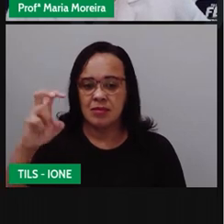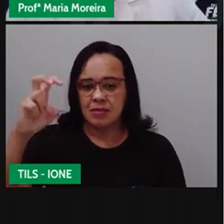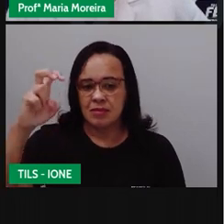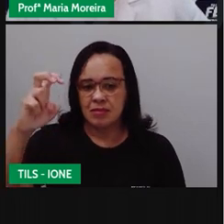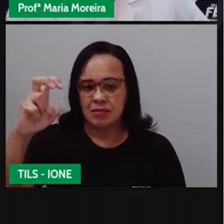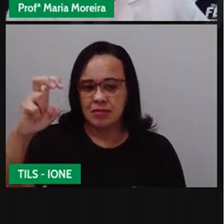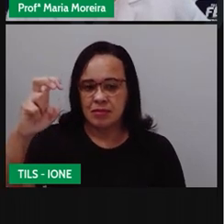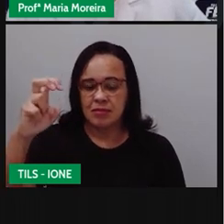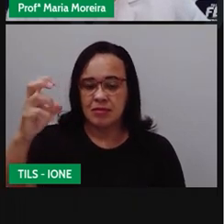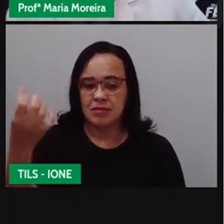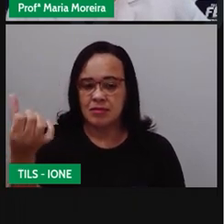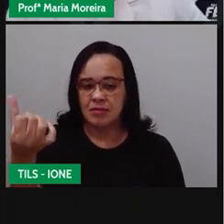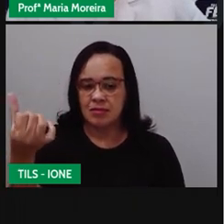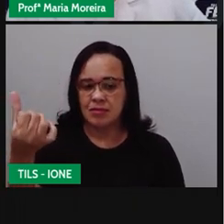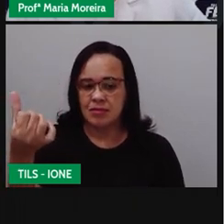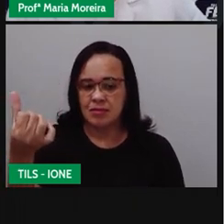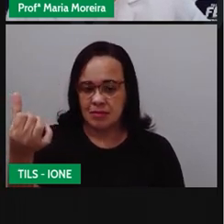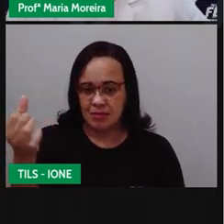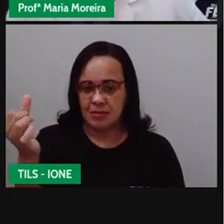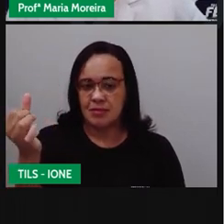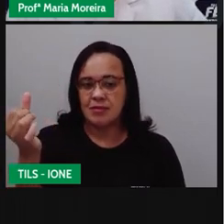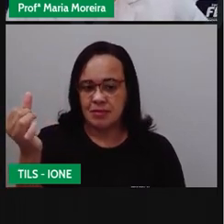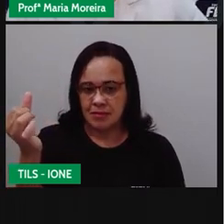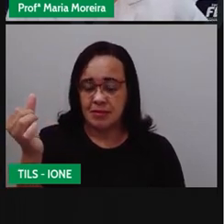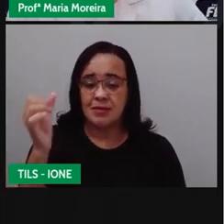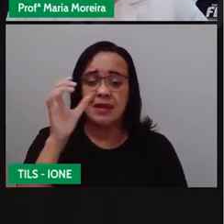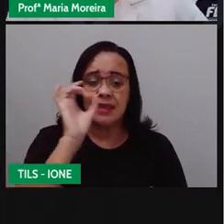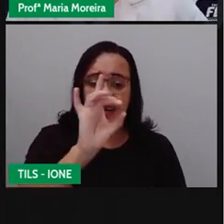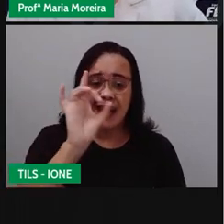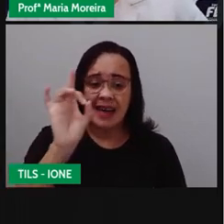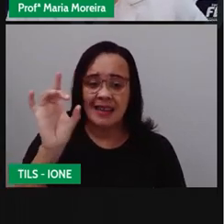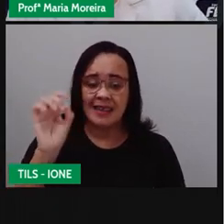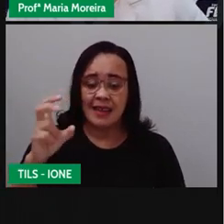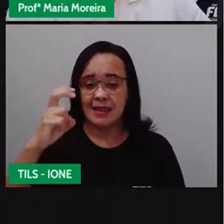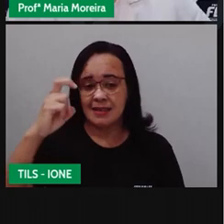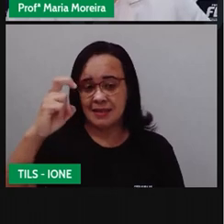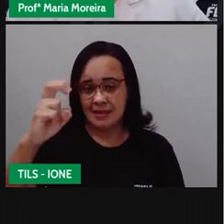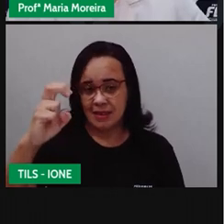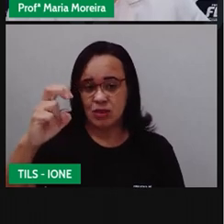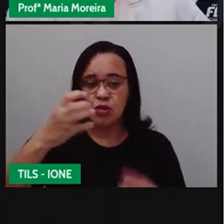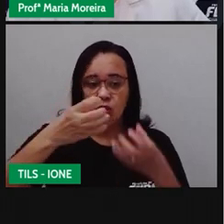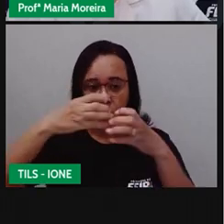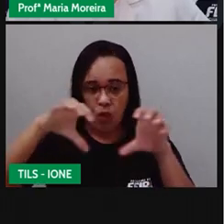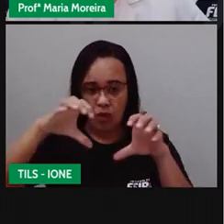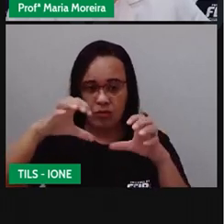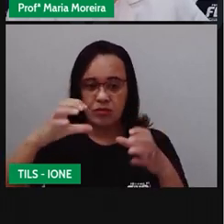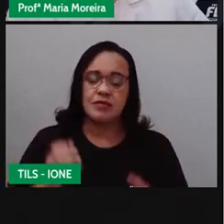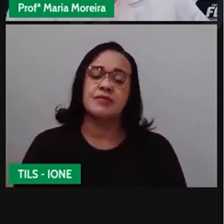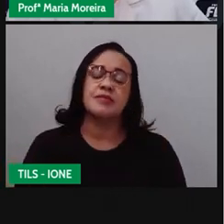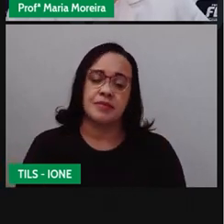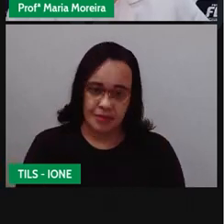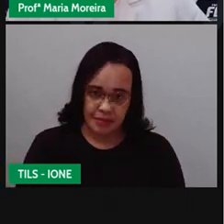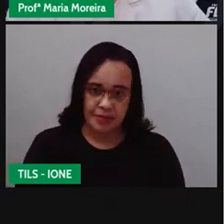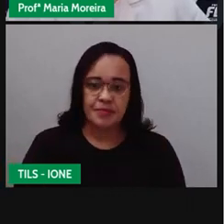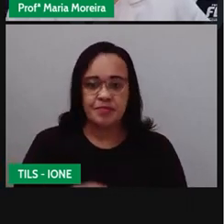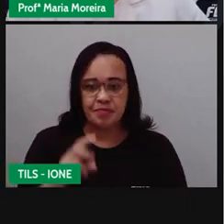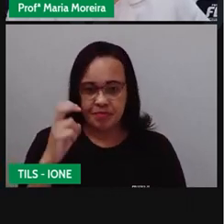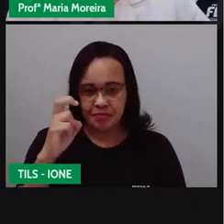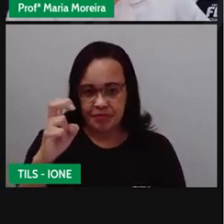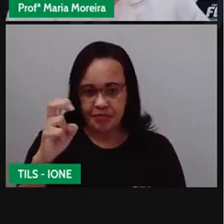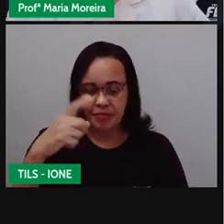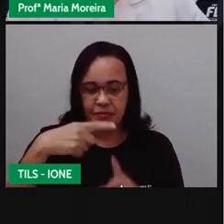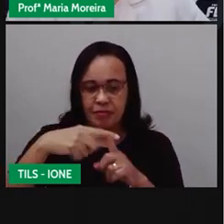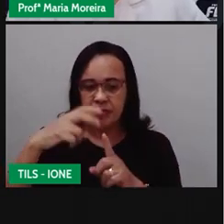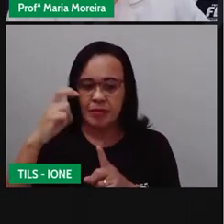4, 5, 6 colunas. E cada coluna tem quantos ovos? 5 ovos. Então, aqui, ó. 5